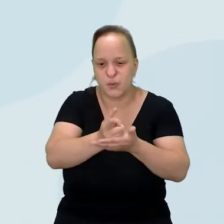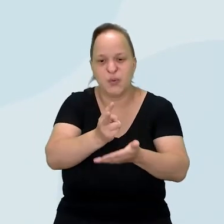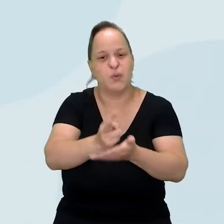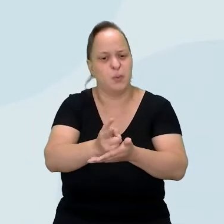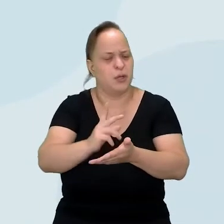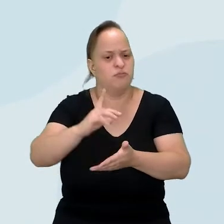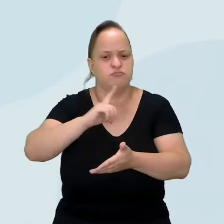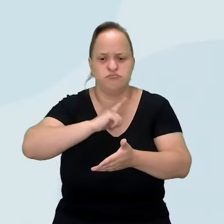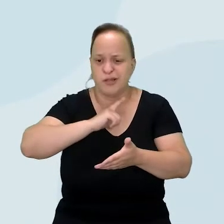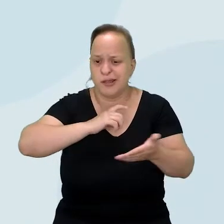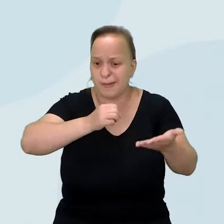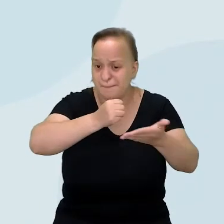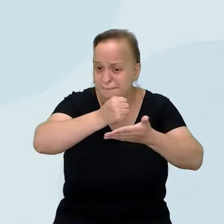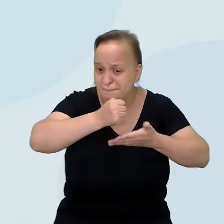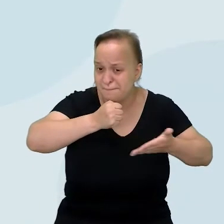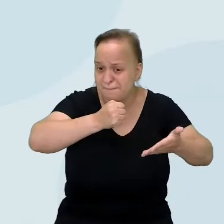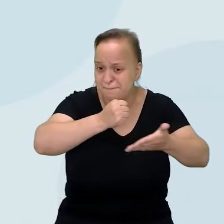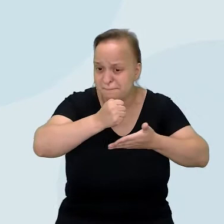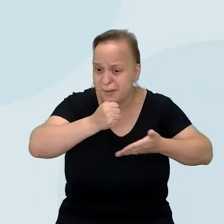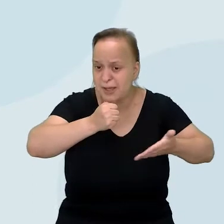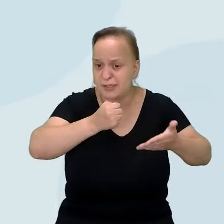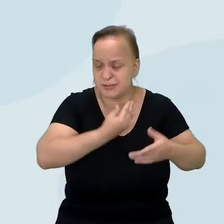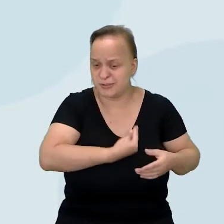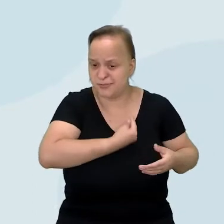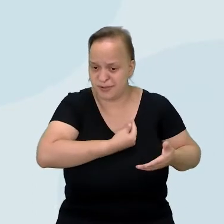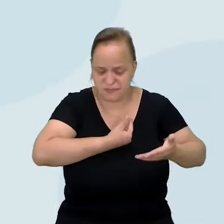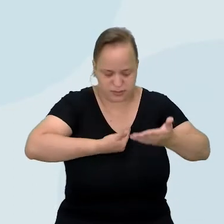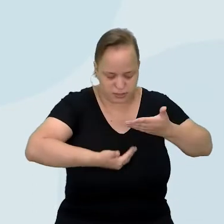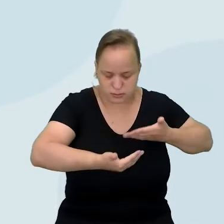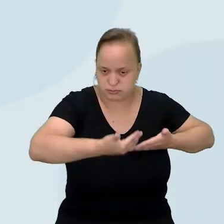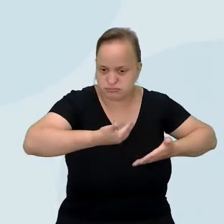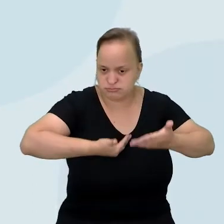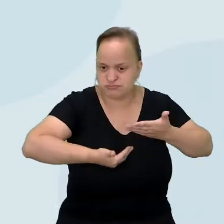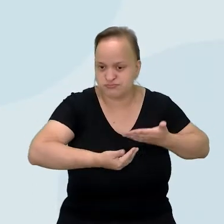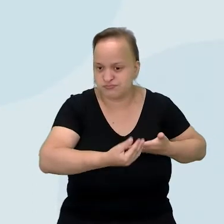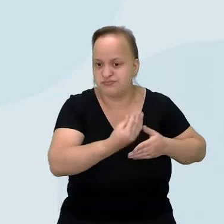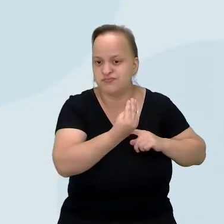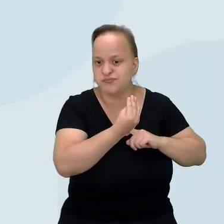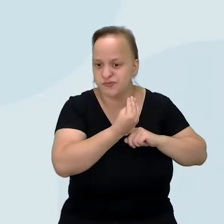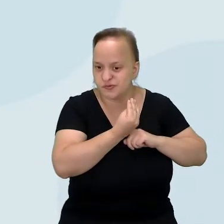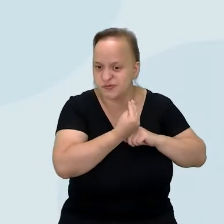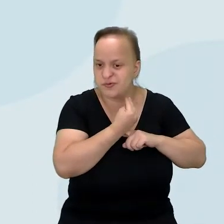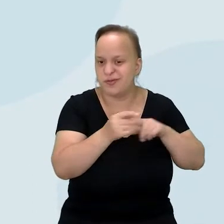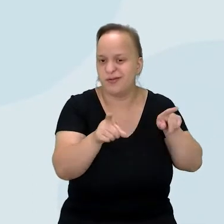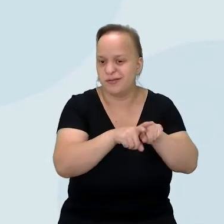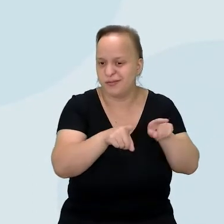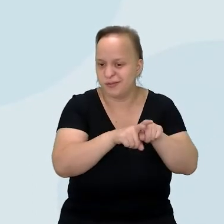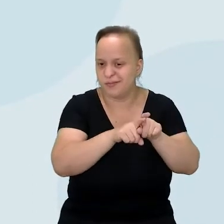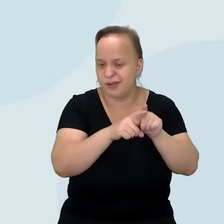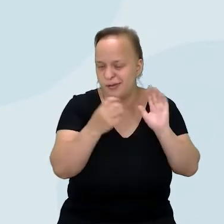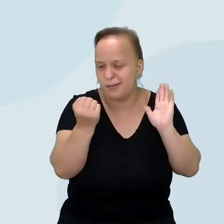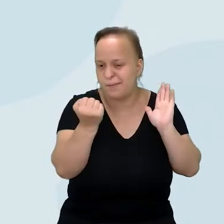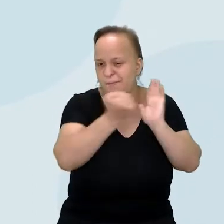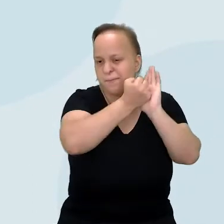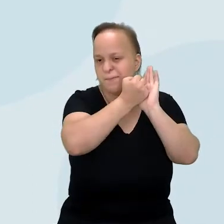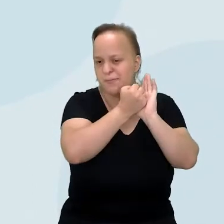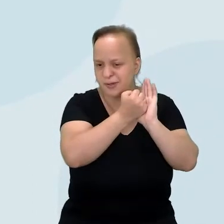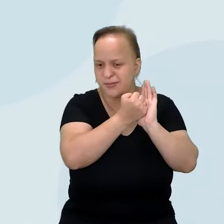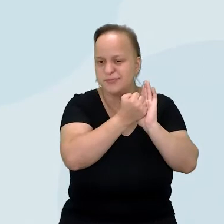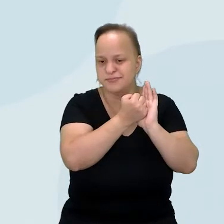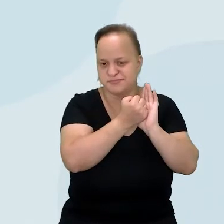condição essencial para a manutenção da vida, guarda também um ato simbólico. Então, esse processo